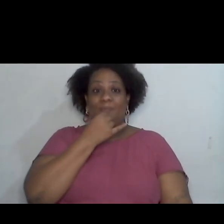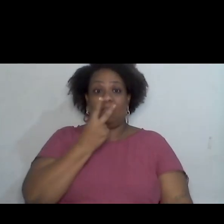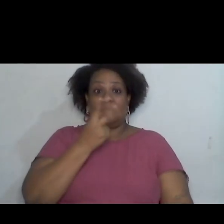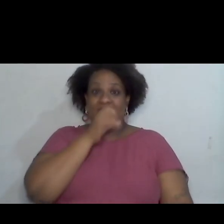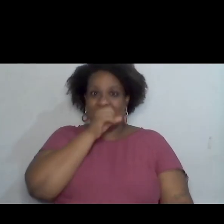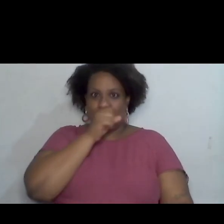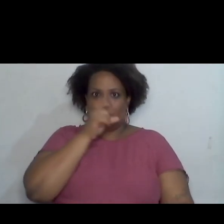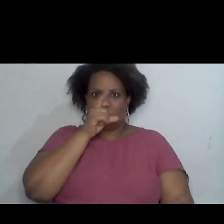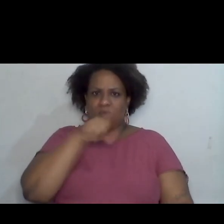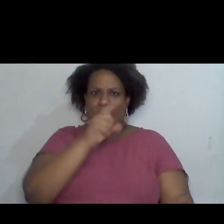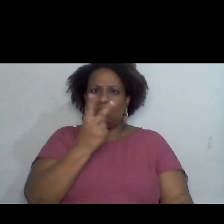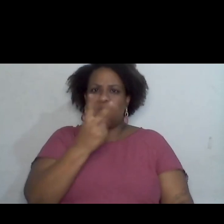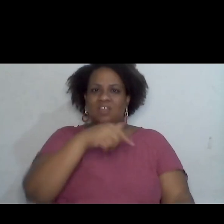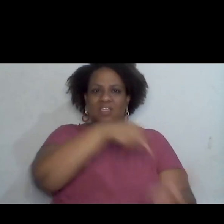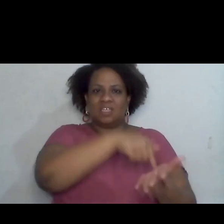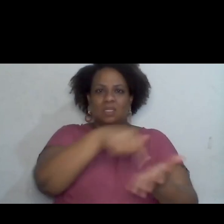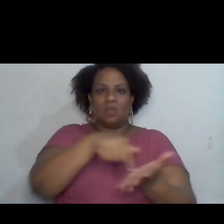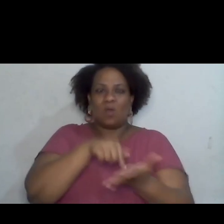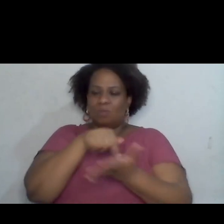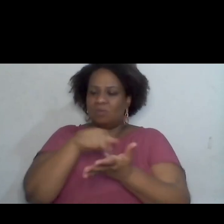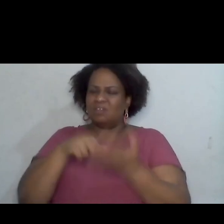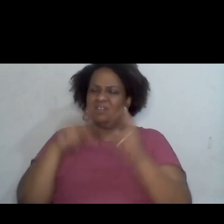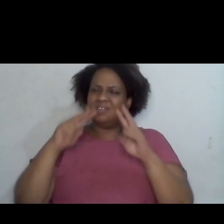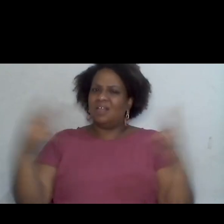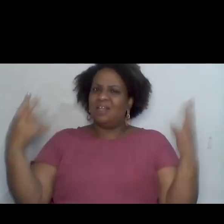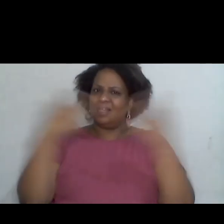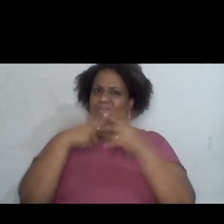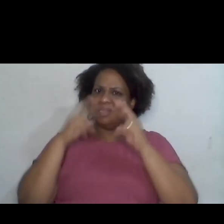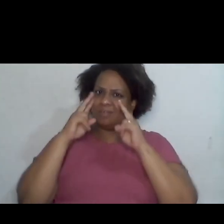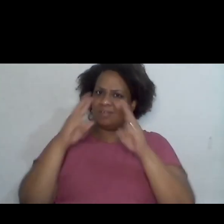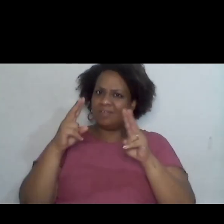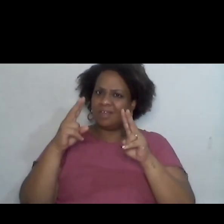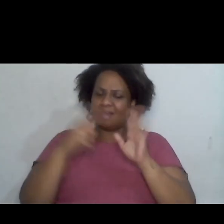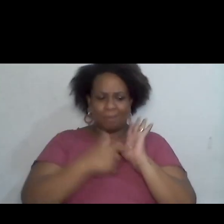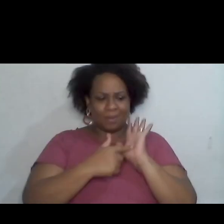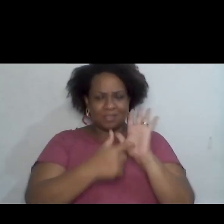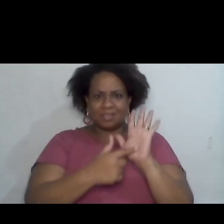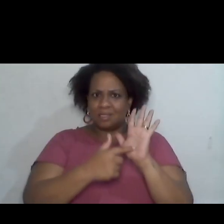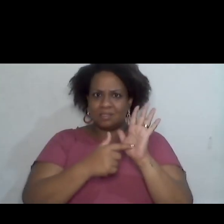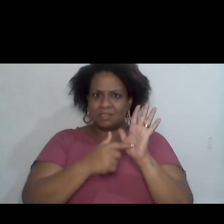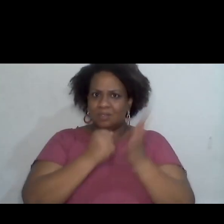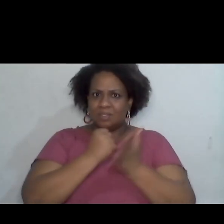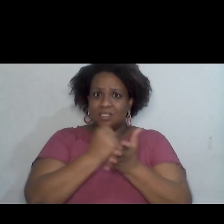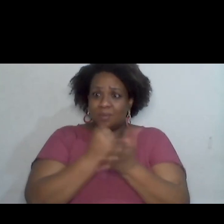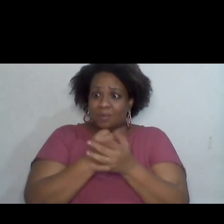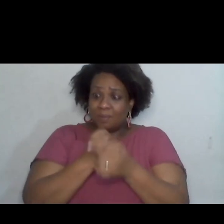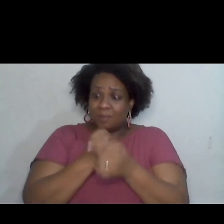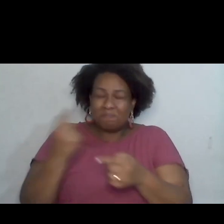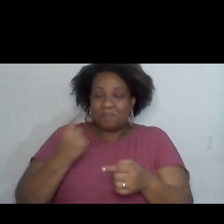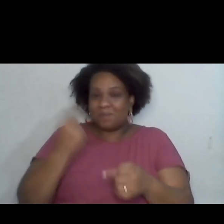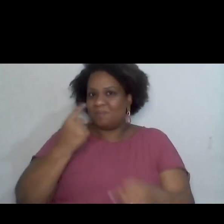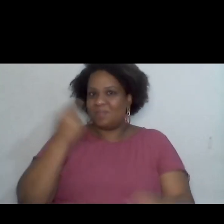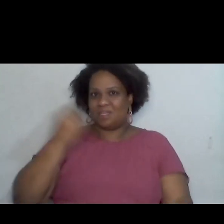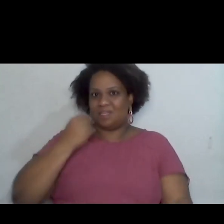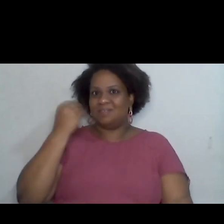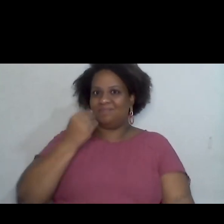muito encantador ver a apresentação deles a partir dos projetos que eles fizeram com apoio da Lab. Foi a sua primeira experiência com